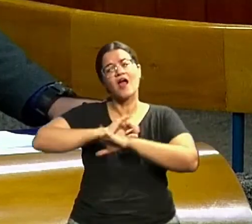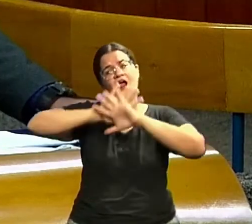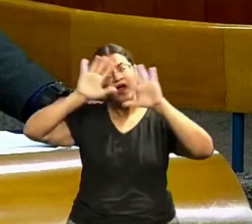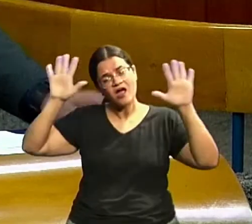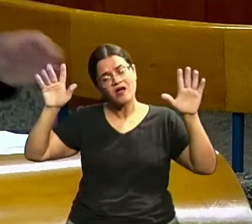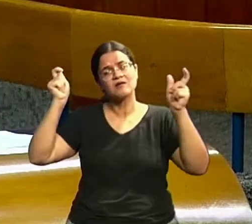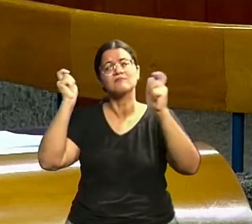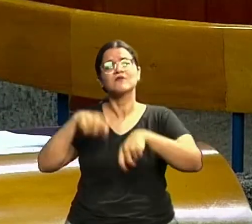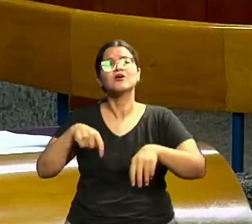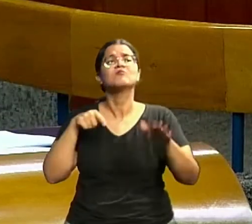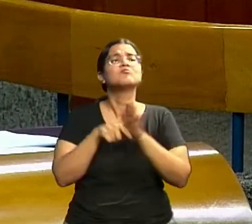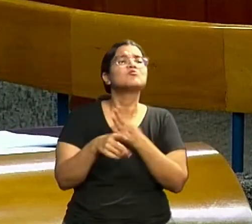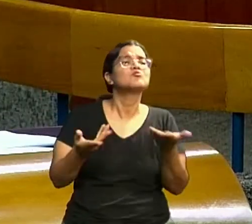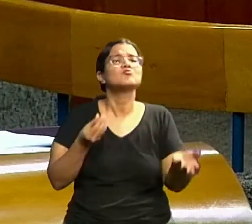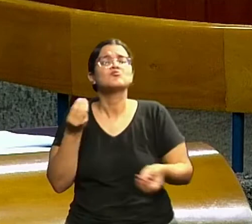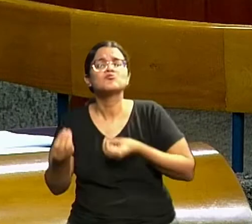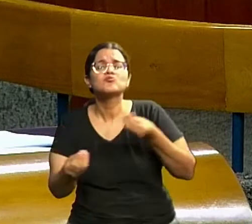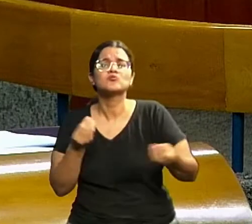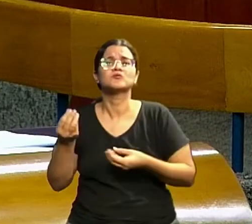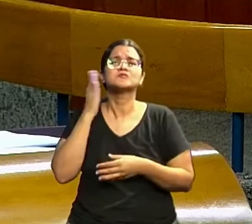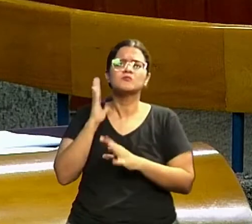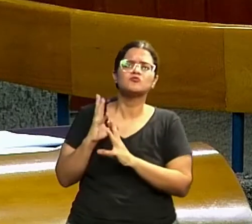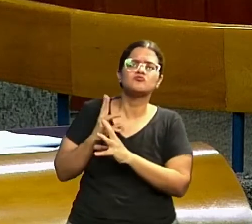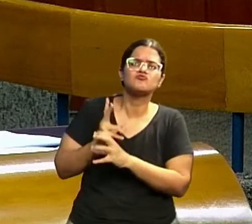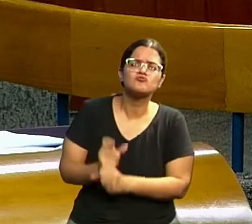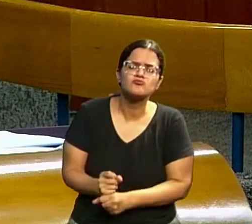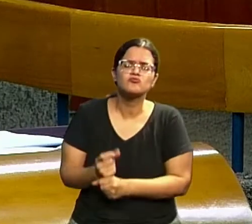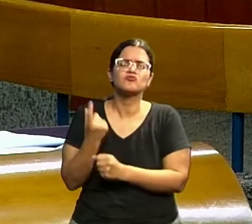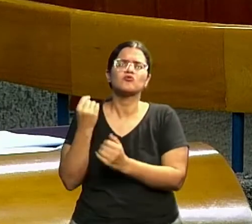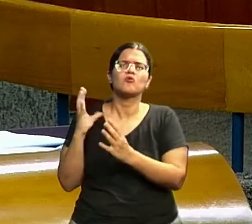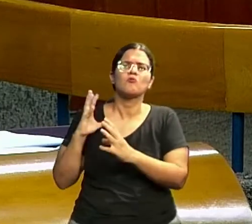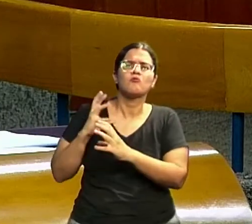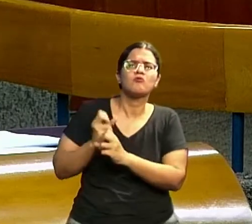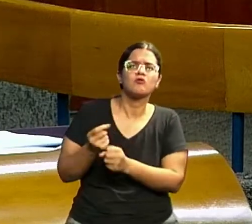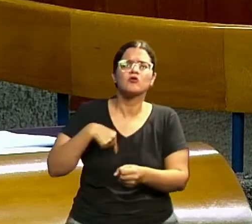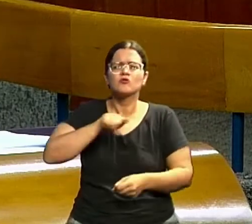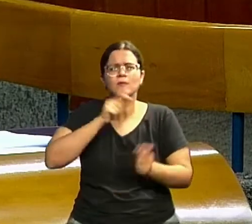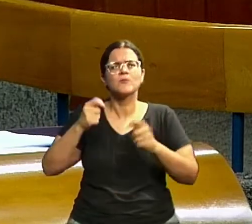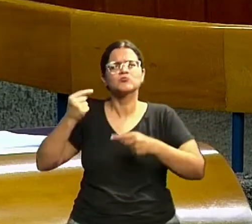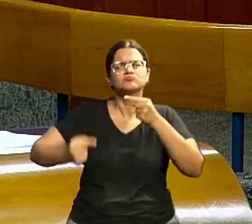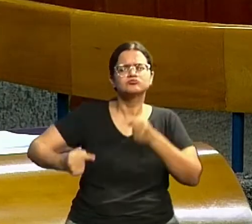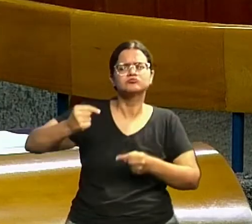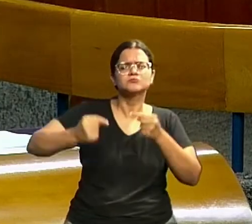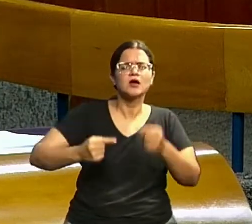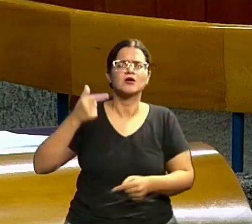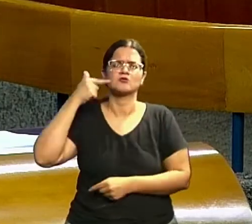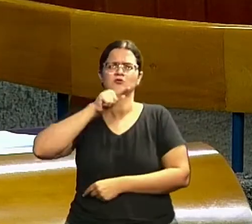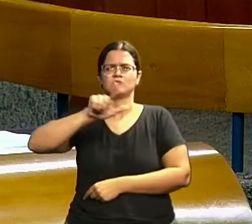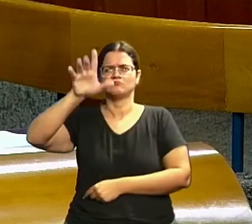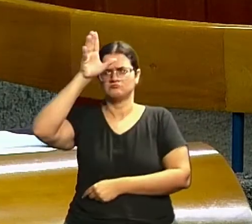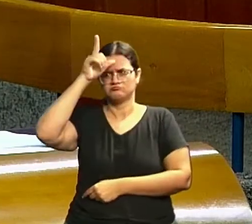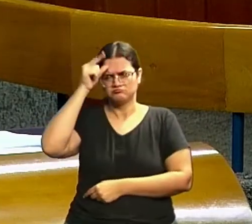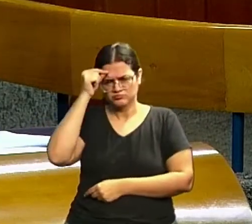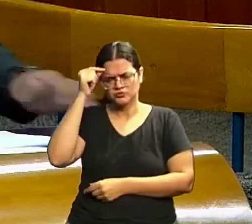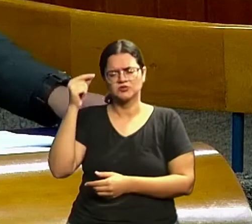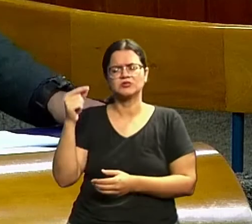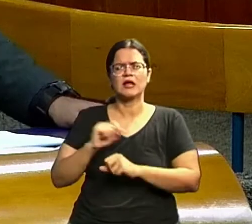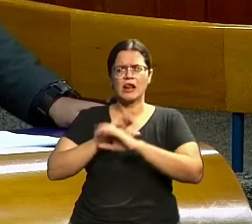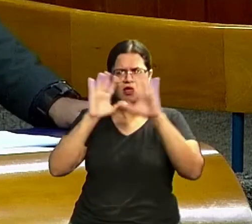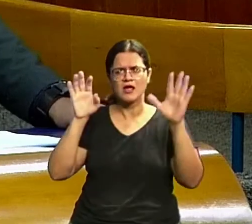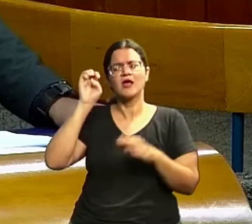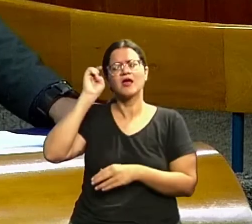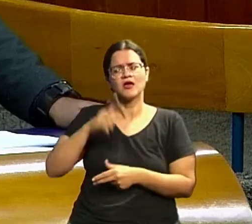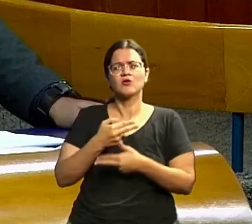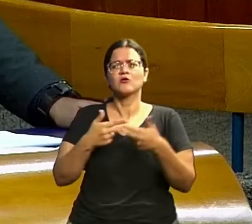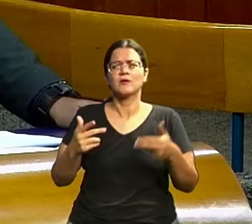e possa questionar com números embasados em cálculos, em contas, para poder a gente debater com eles. É uma prestação de